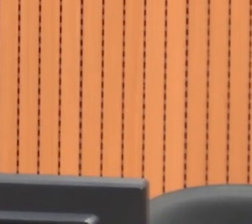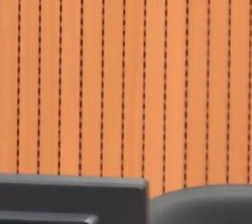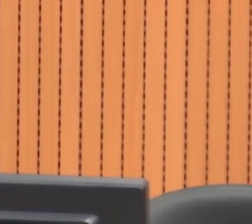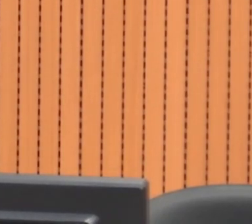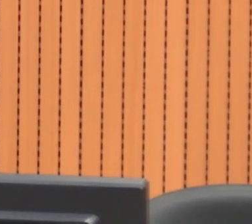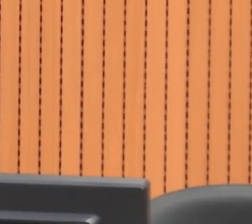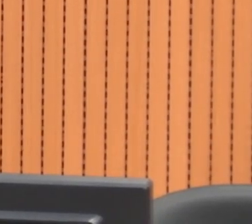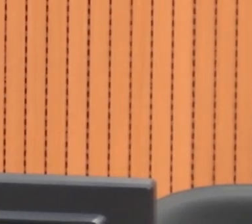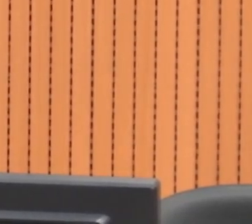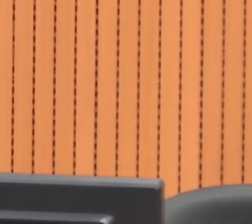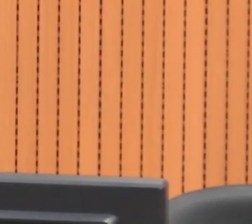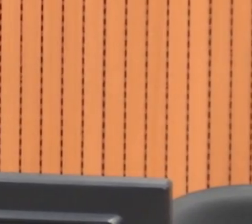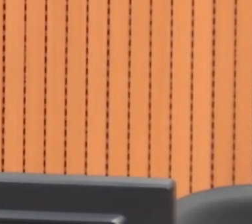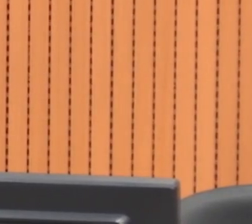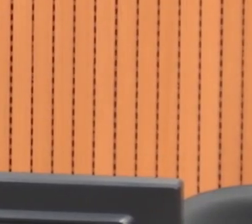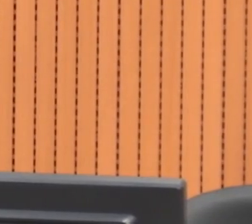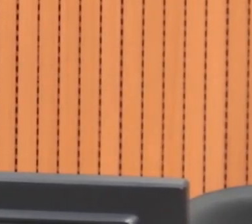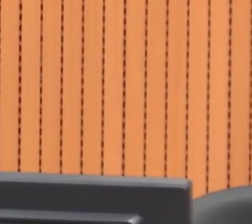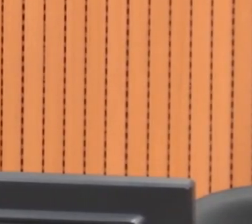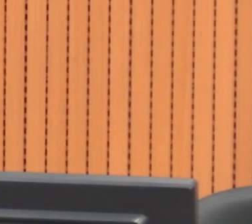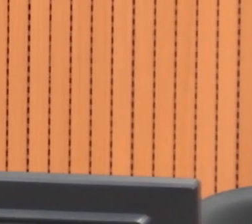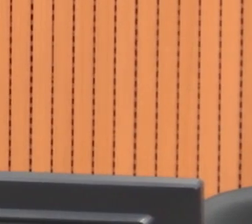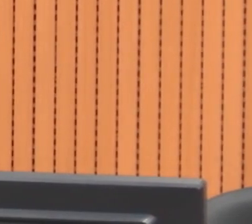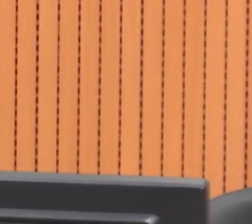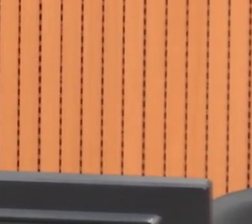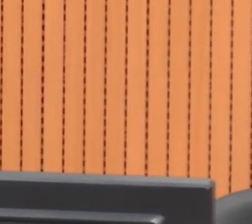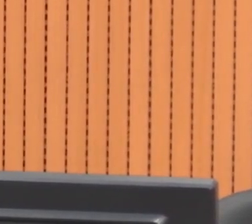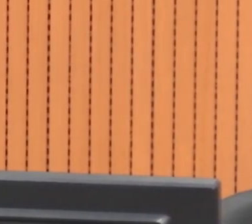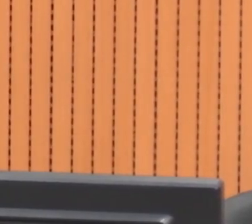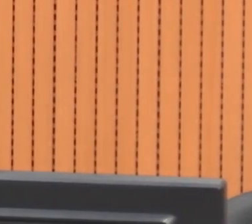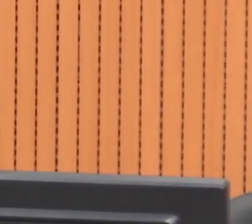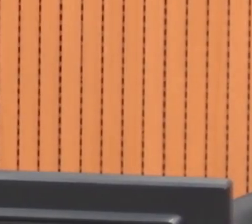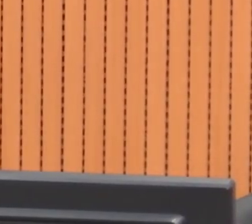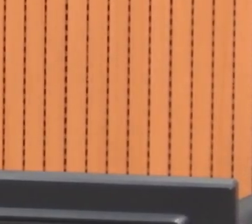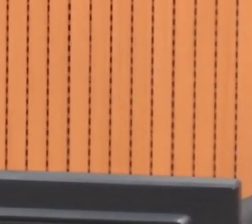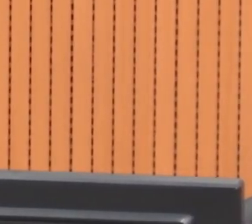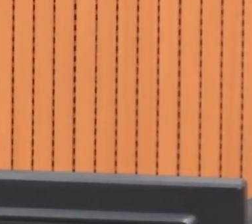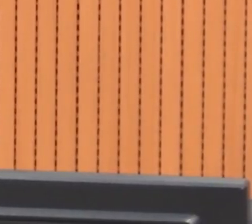Noruega 5, Guatemala, QAP.